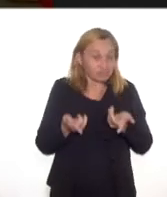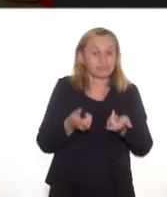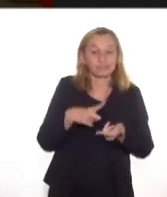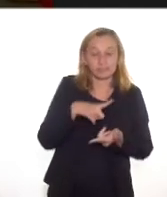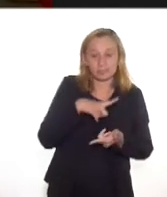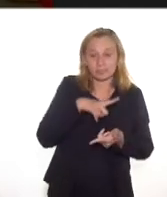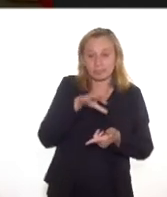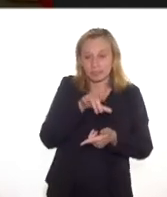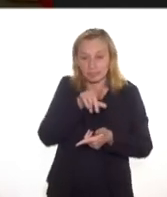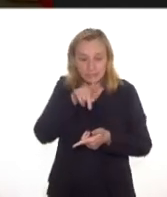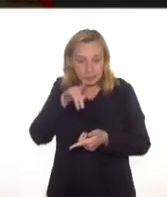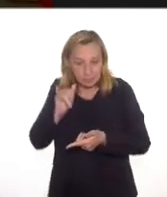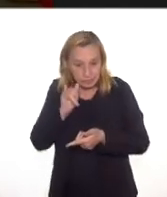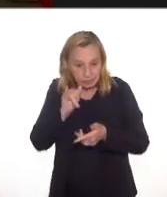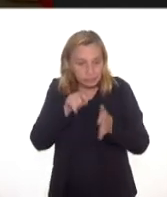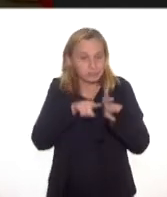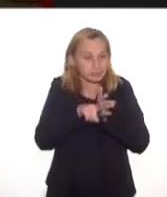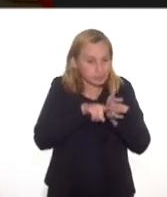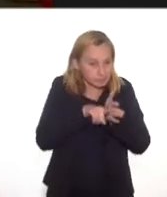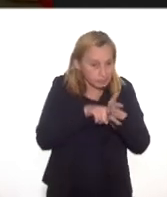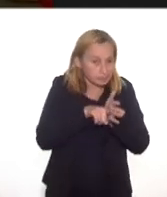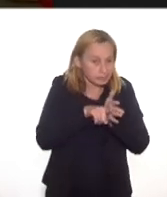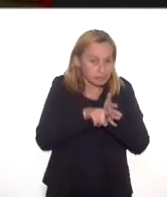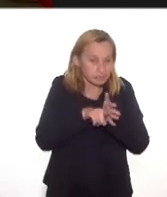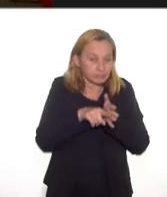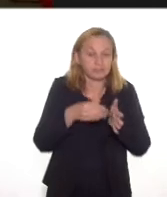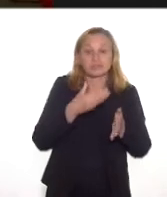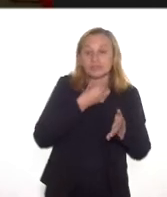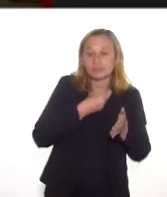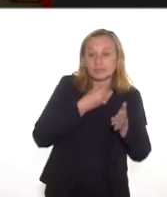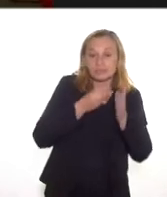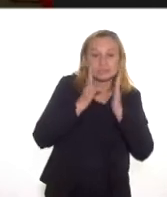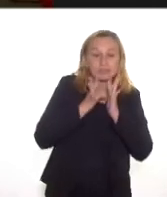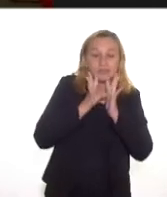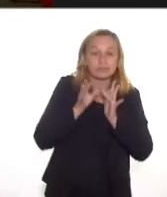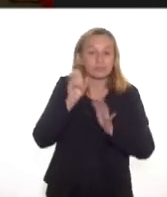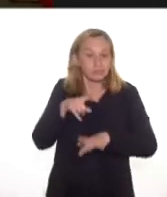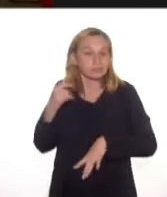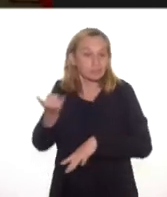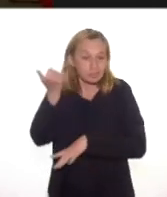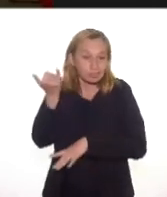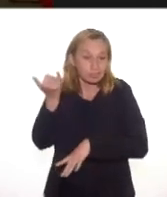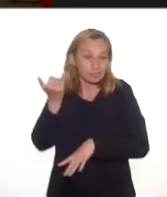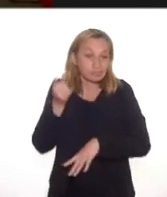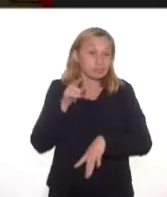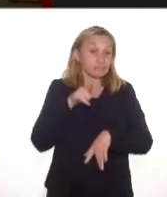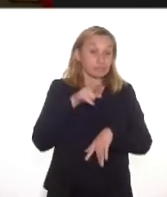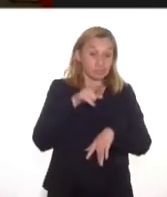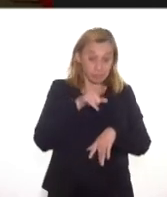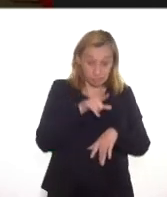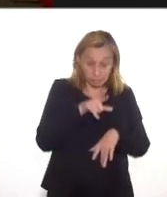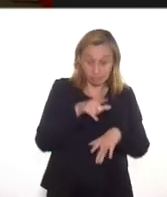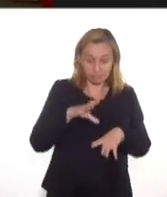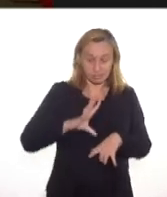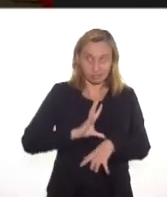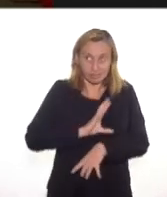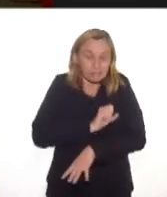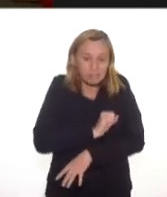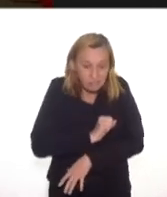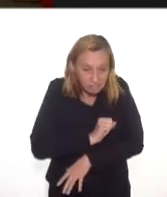uma CPMI investigando as fake news. Então, é muito importante aqueles que adoram as